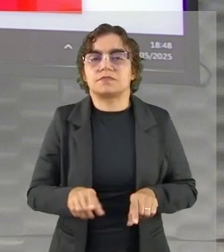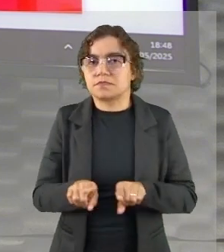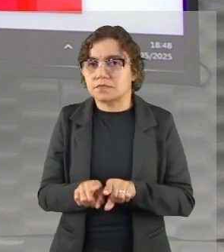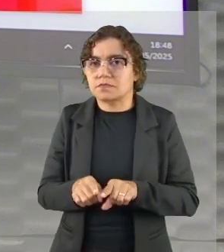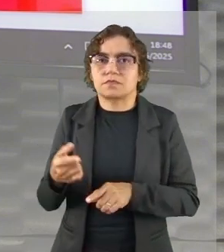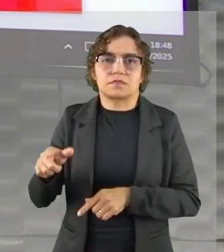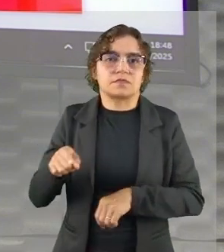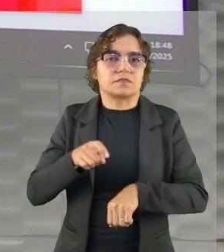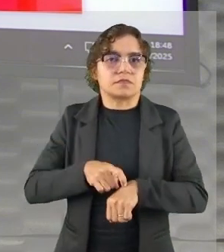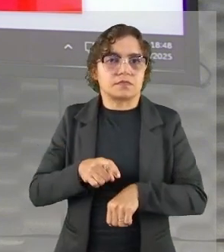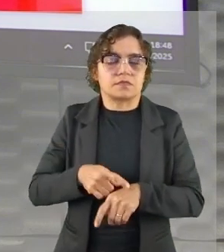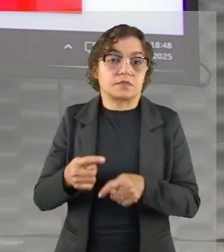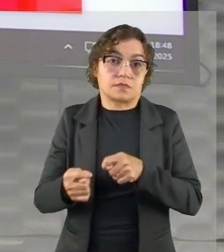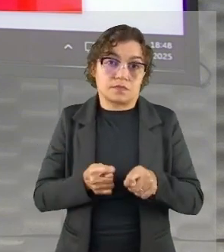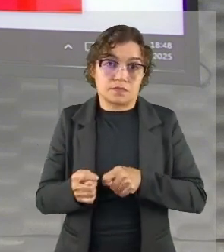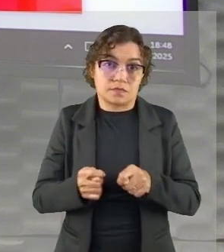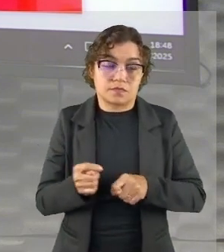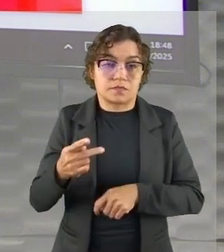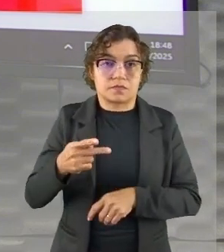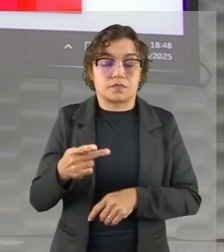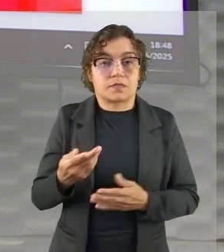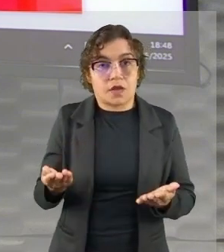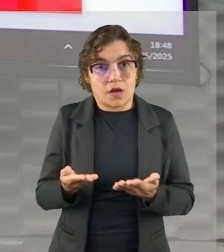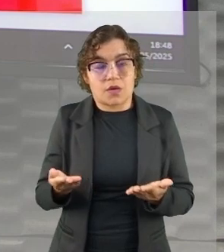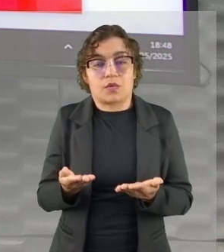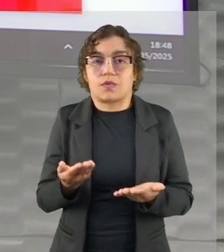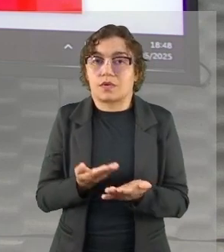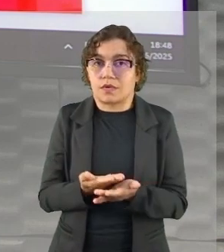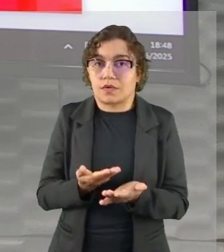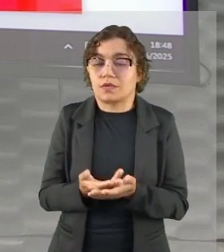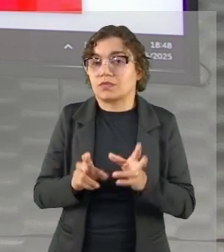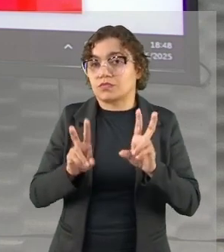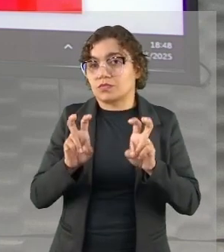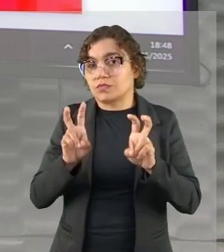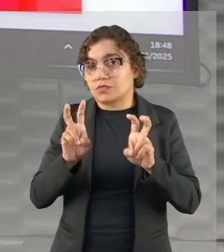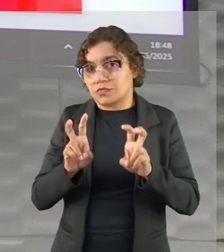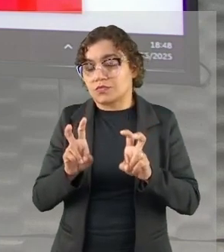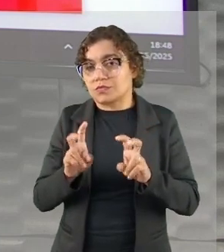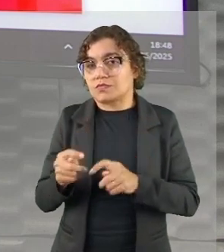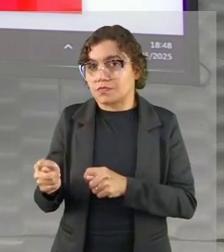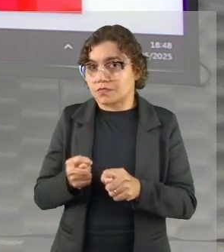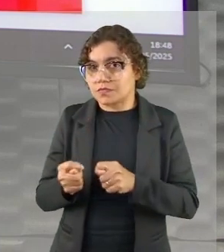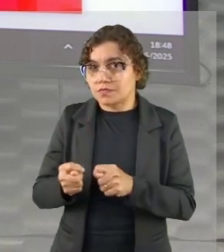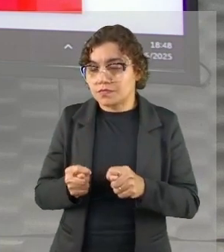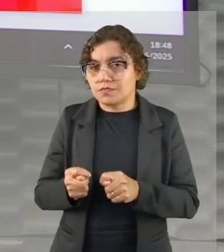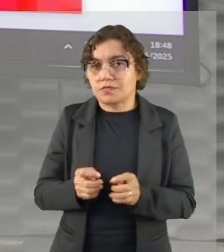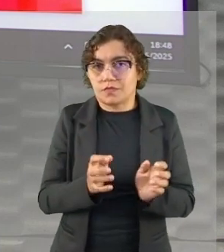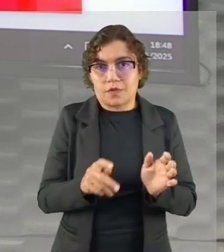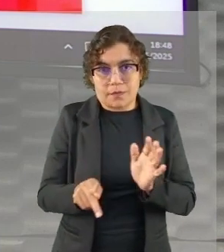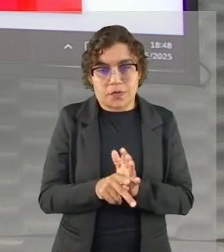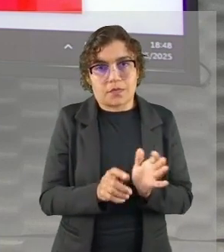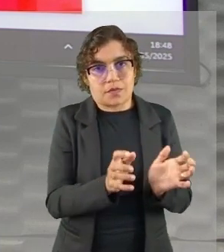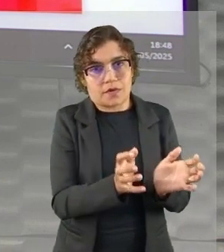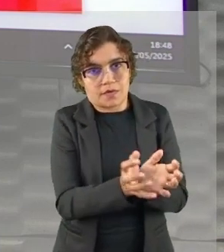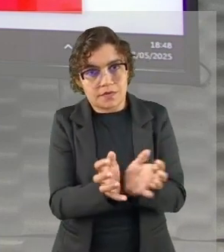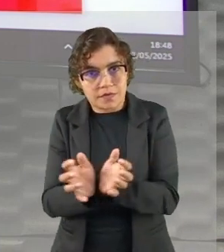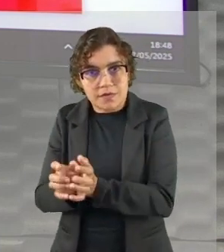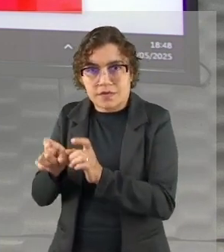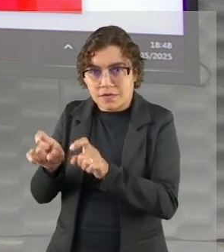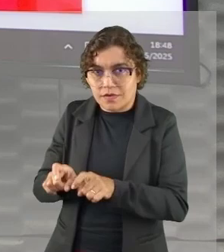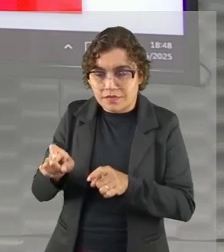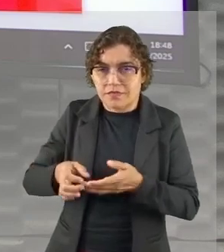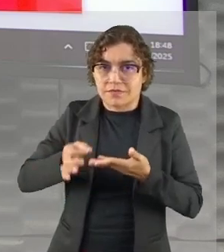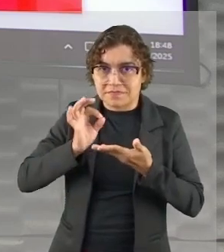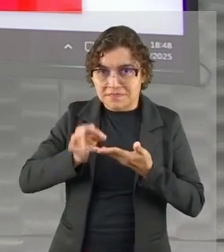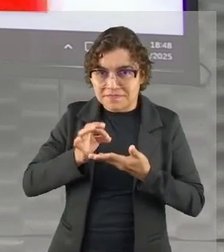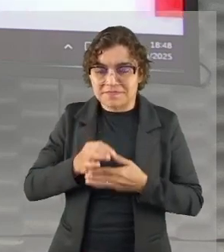também dessa economia na nossa aula sobre essa economia da oligarquia cafeira. Vamos para ela.